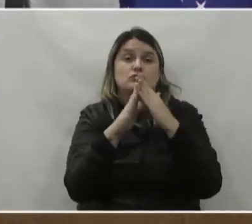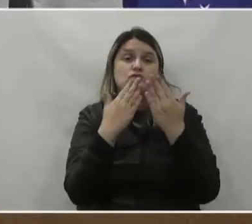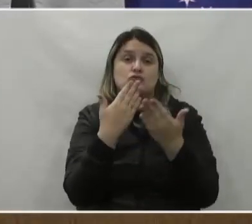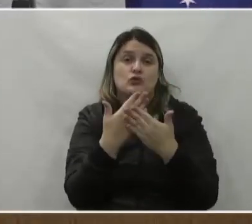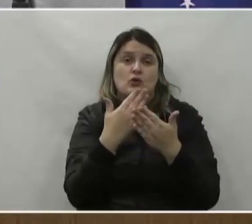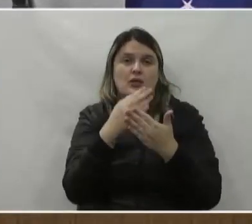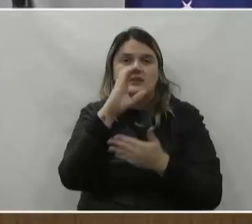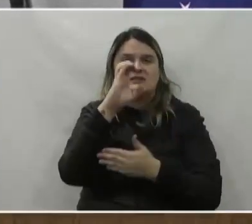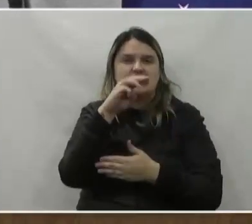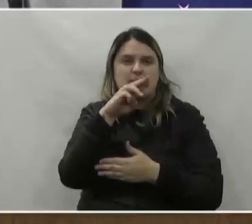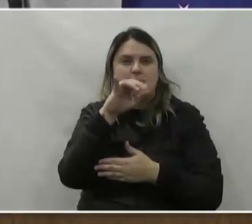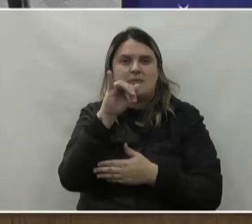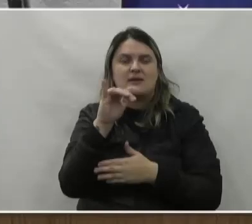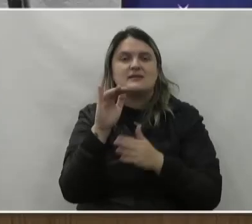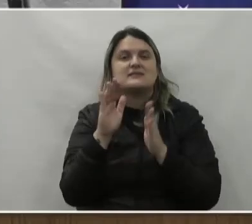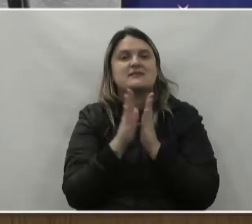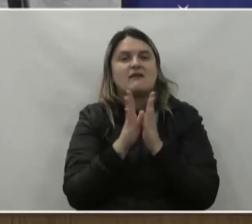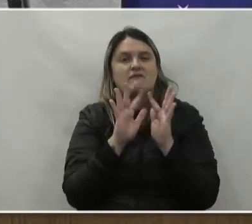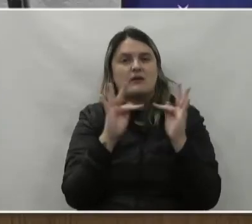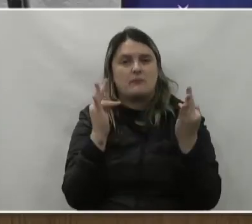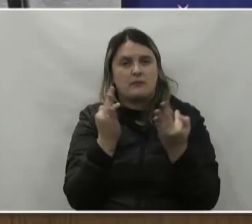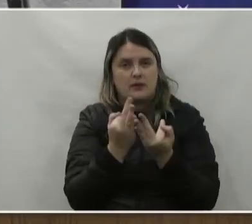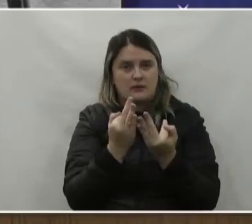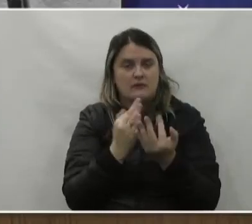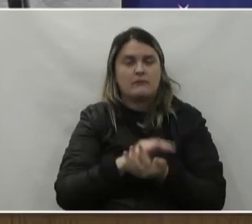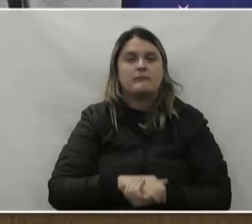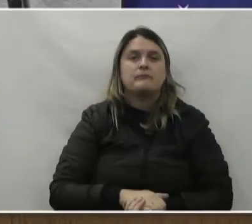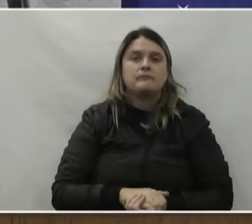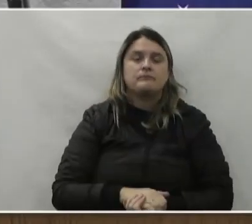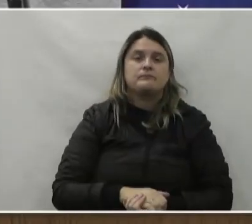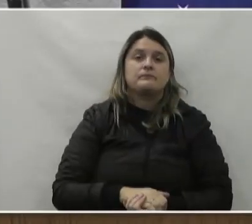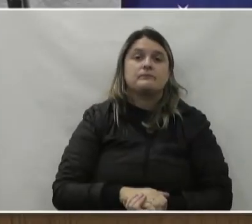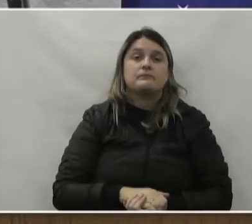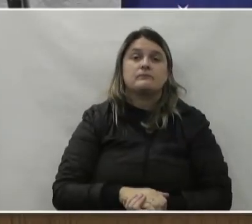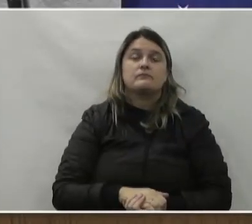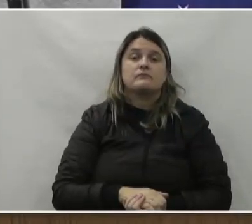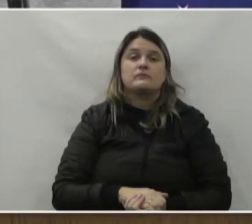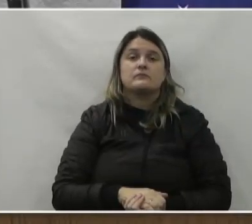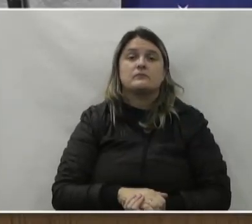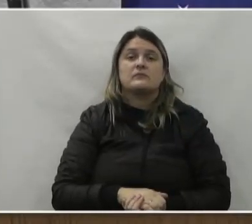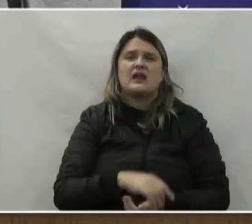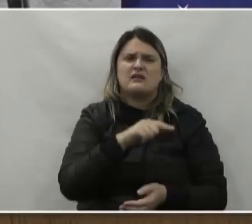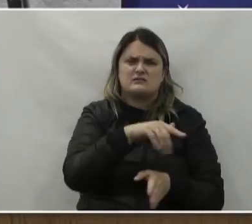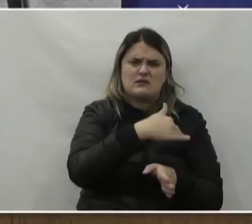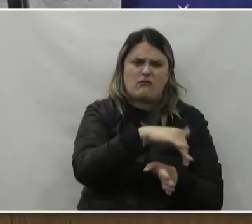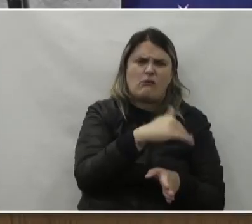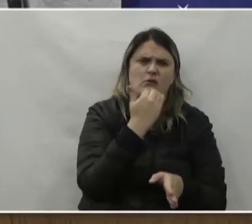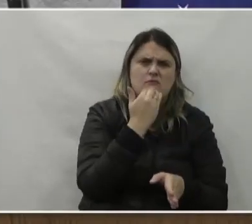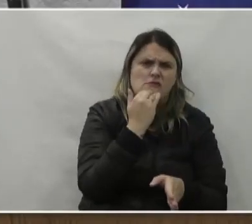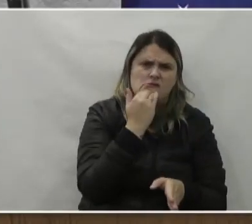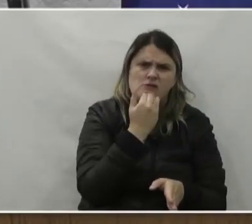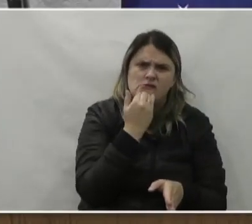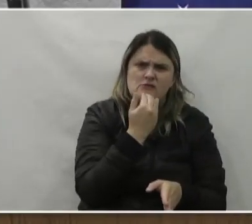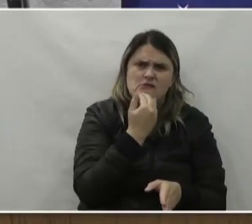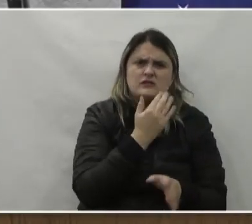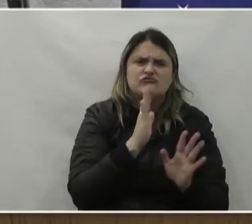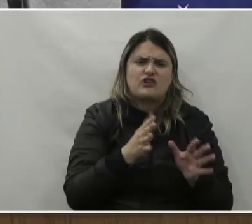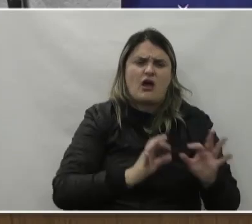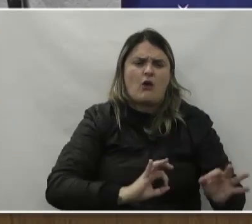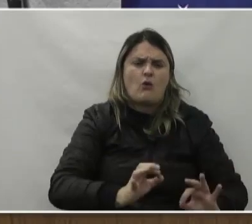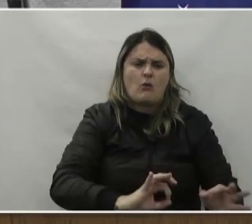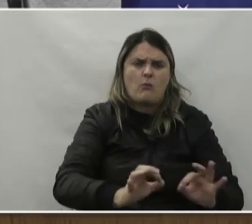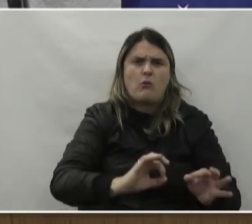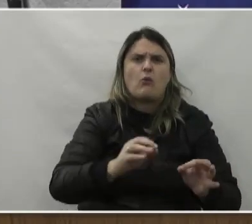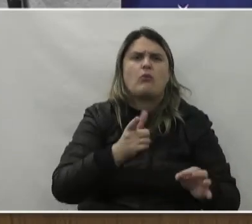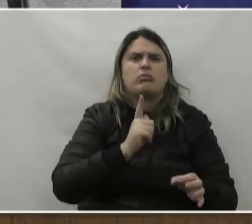ser acesso ao CEMEI Sagrada Família. Encontra-se em condições precárias, foi passada a máquina e colocado